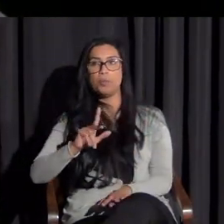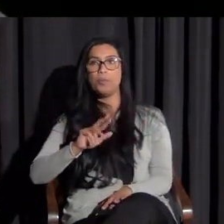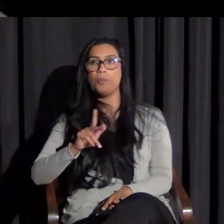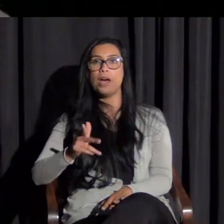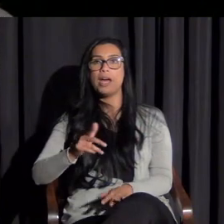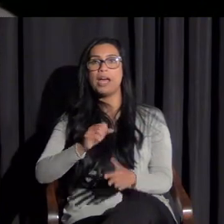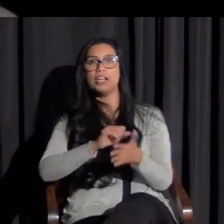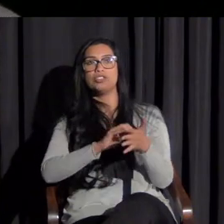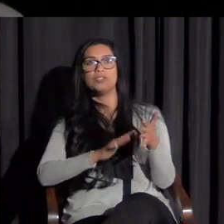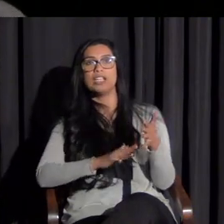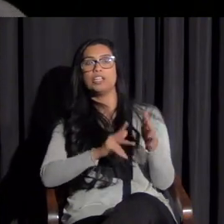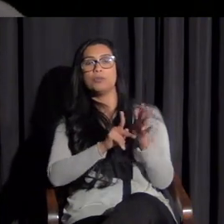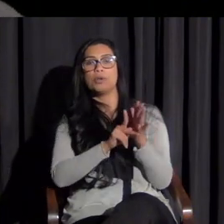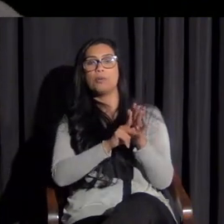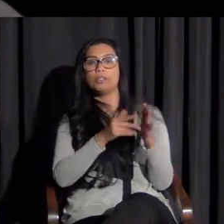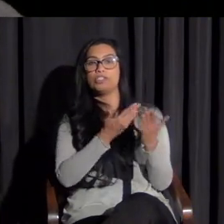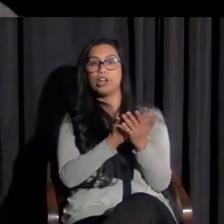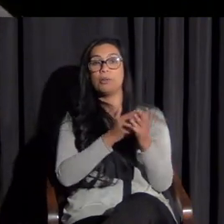de aula, né?